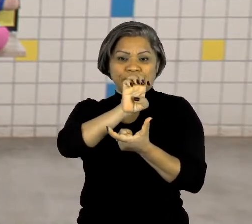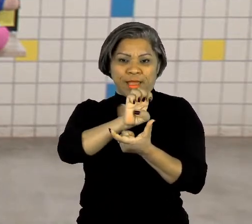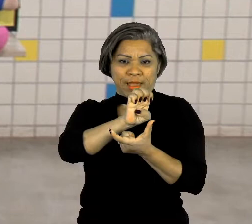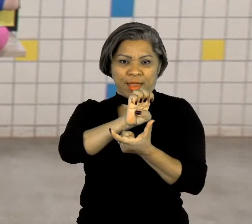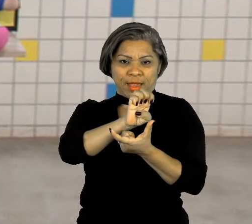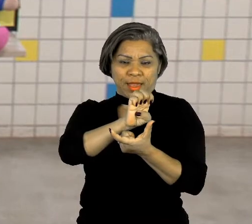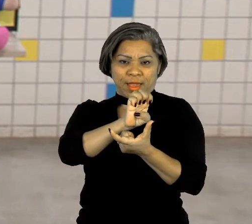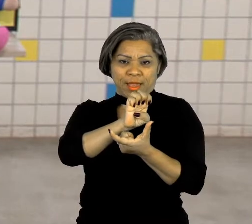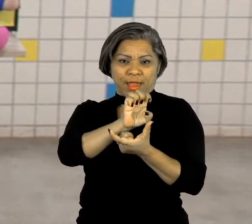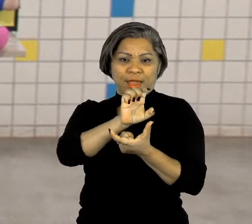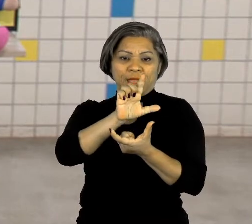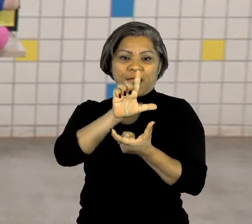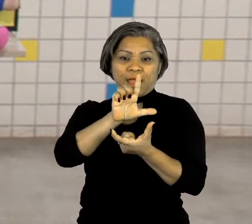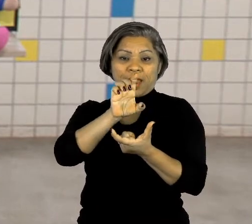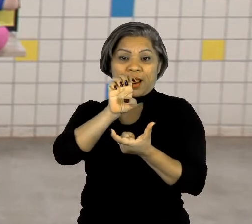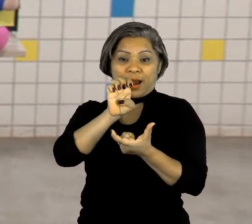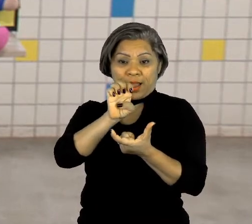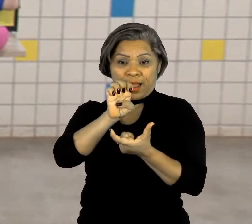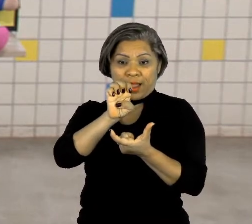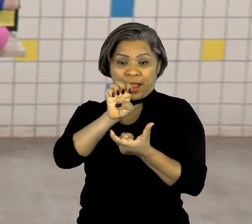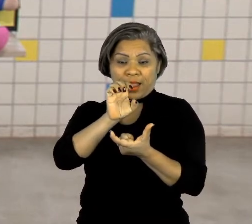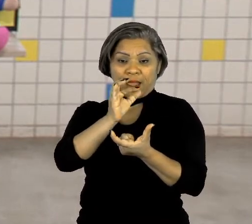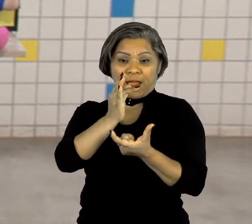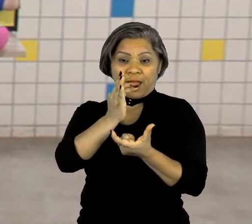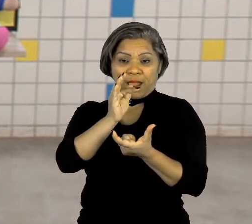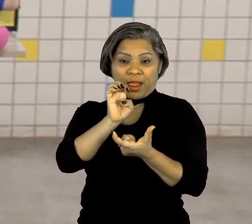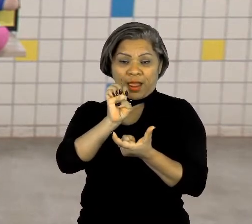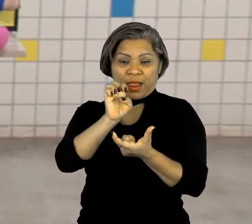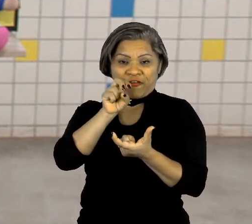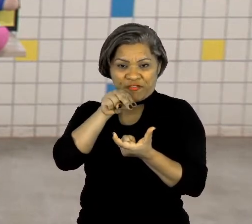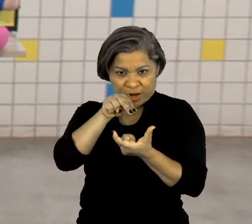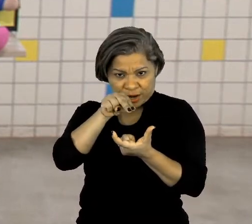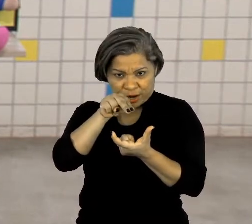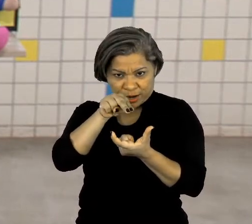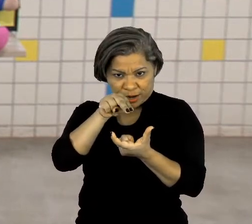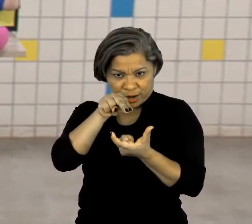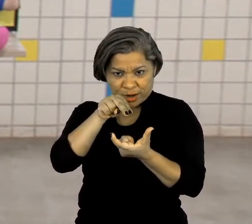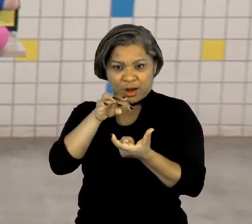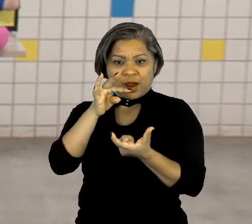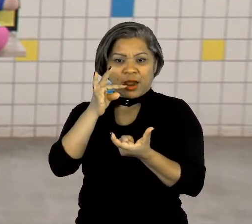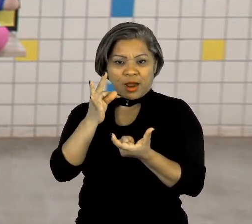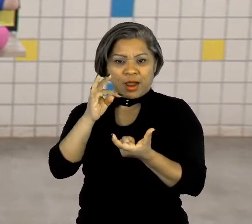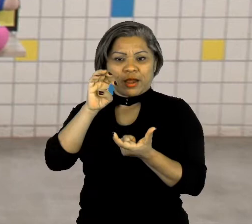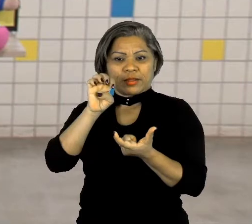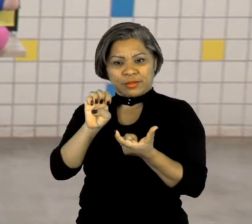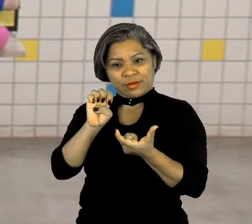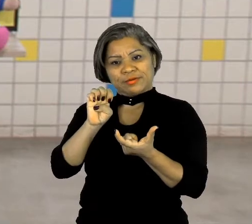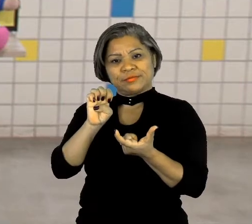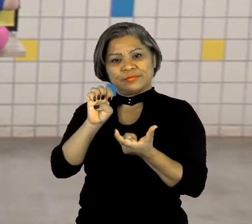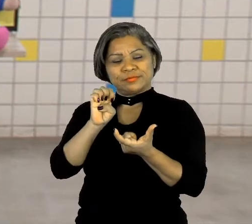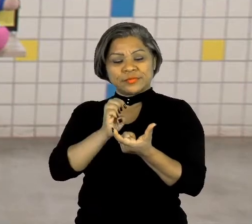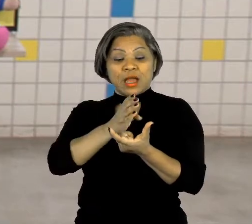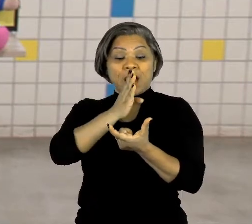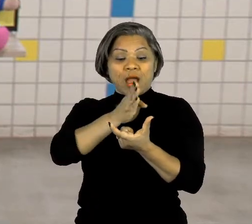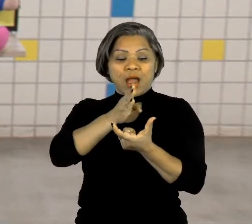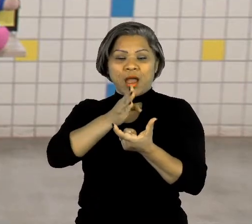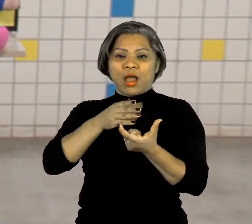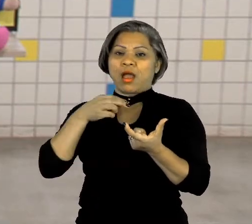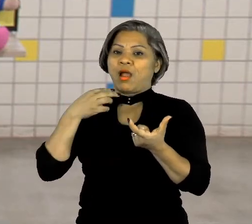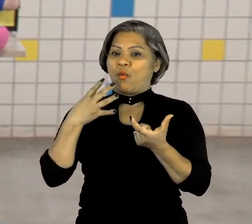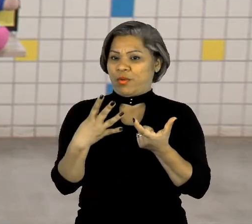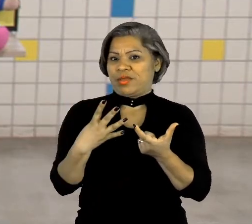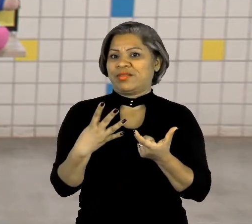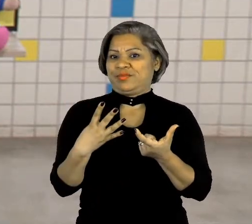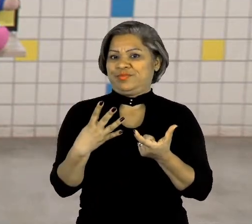depois lé, depois fã, depois te, elefante. Quantas vezes nós vamos dividir? Em 4. Então, olha